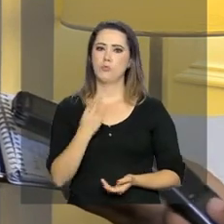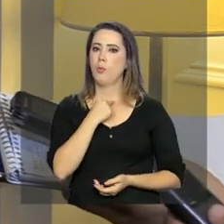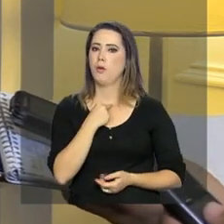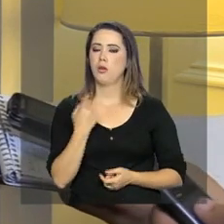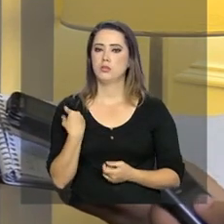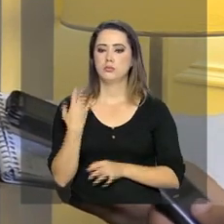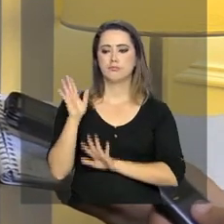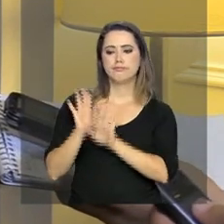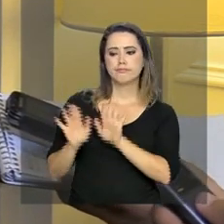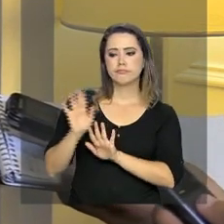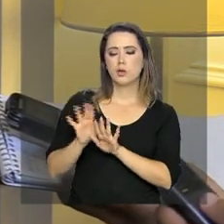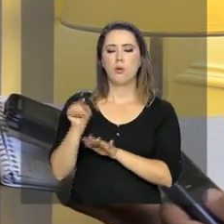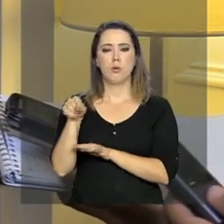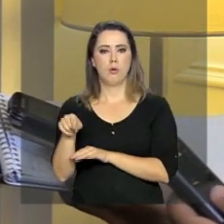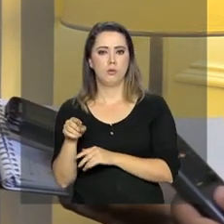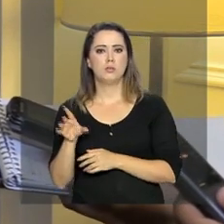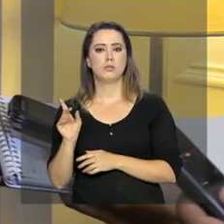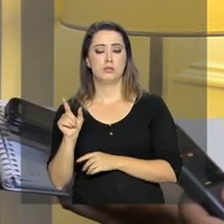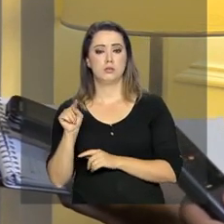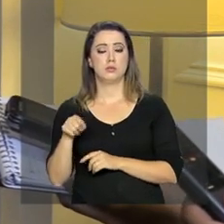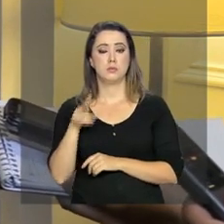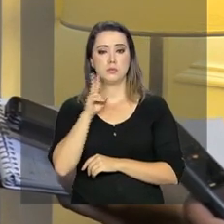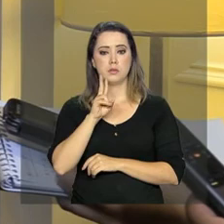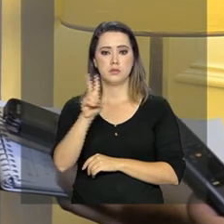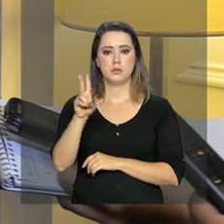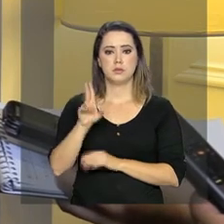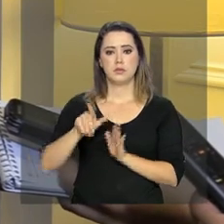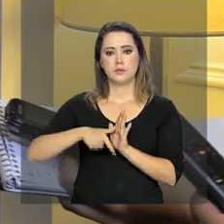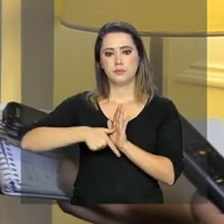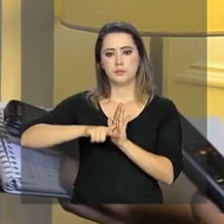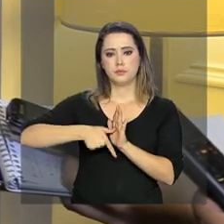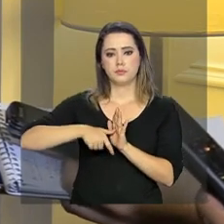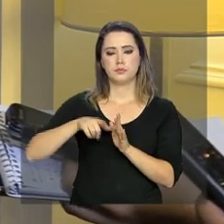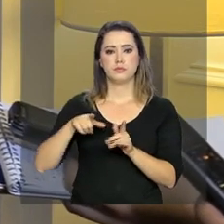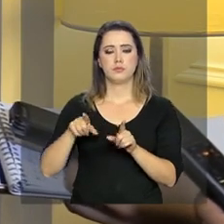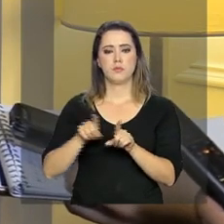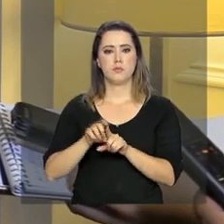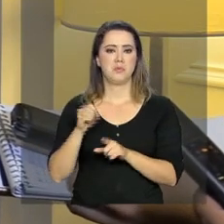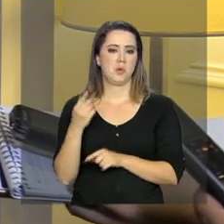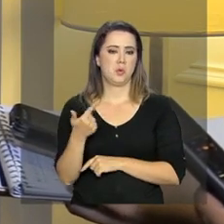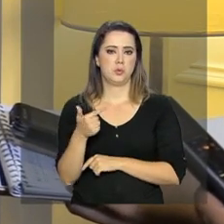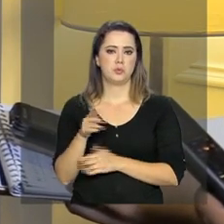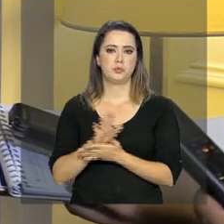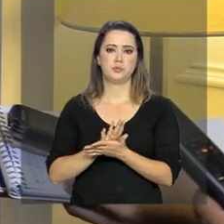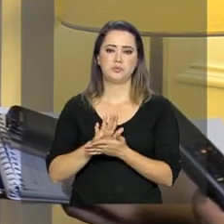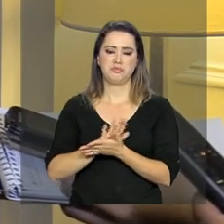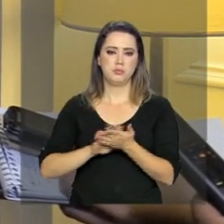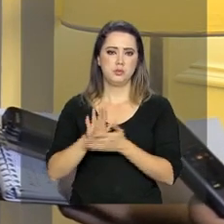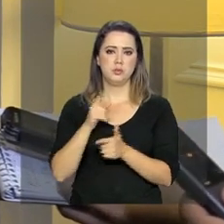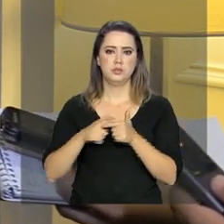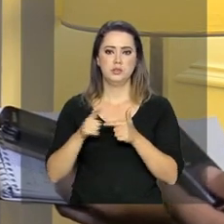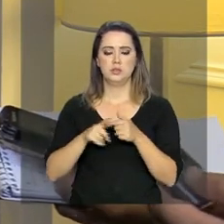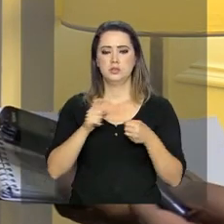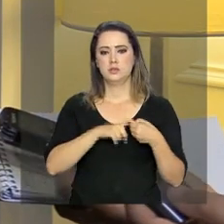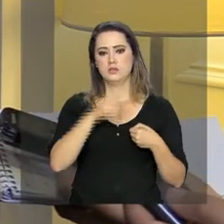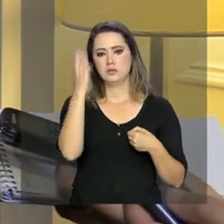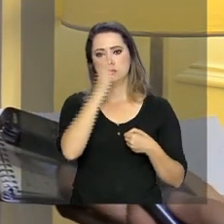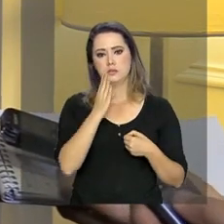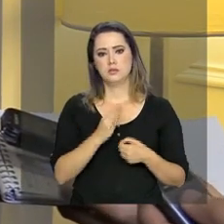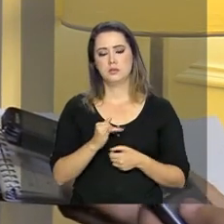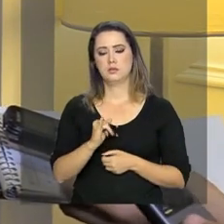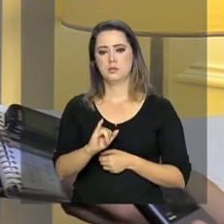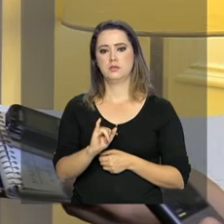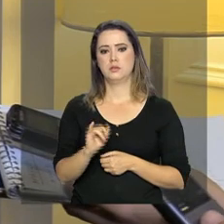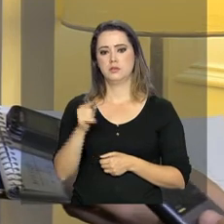questão a gente analisando ainda é pra ver se isso atrasará ou não o retorno é um países e se